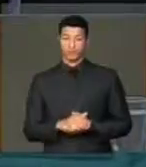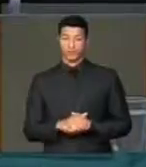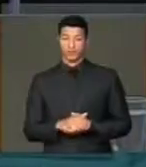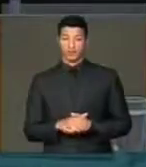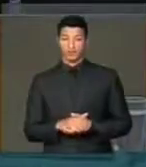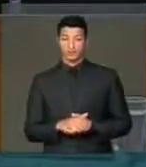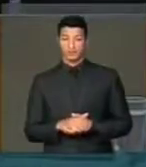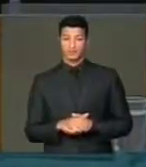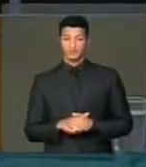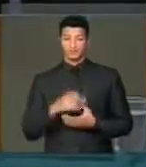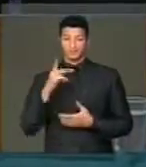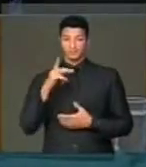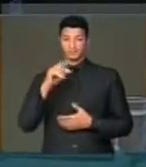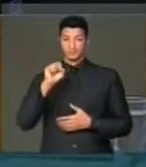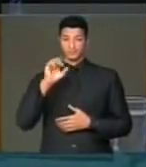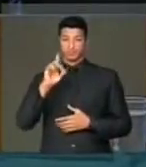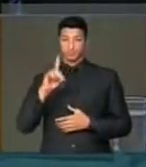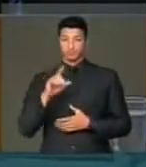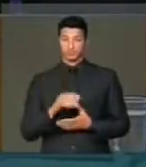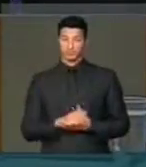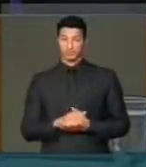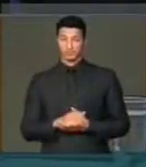vai ter cara. Como vota o PSD?